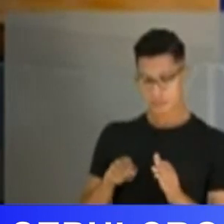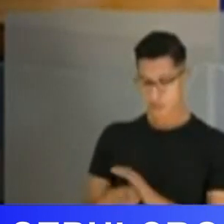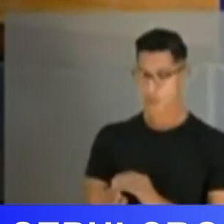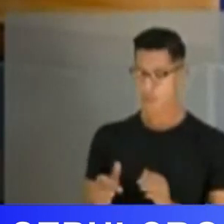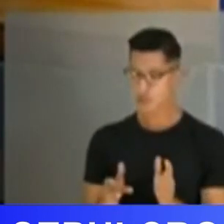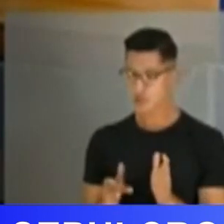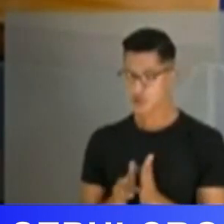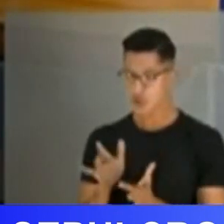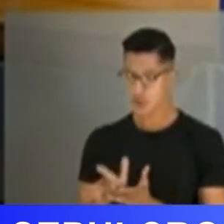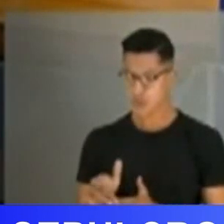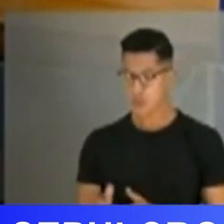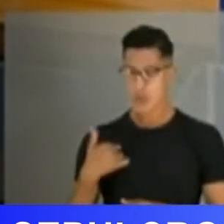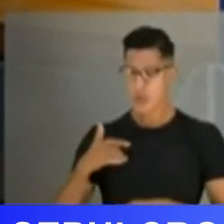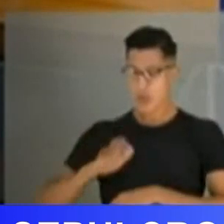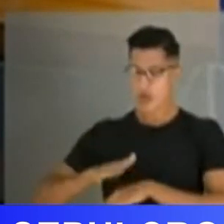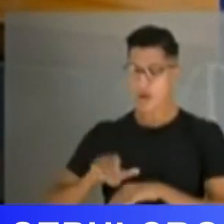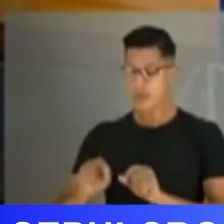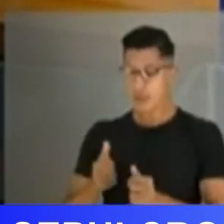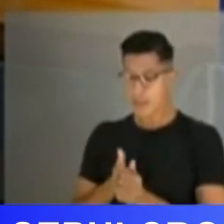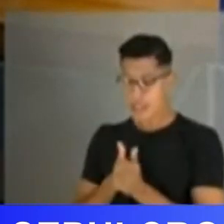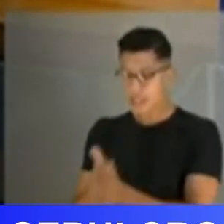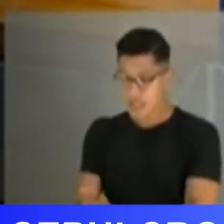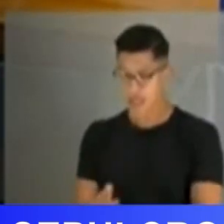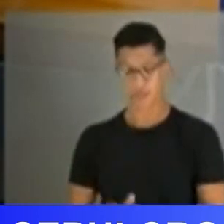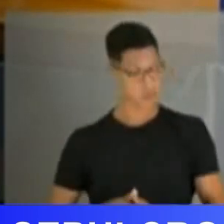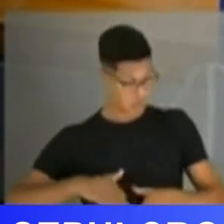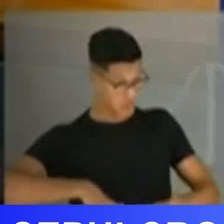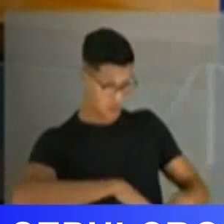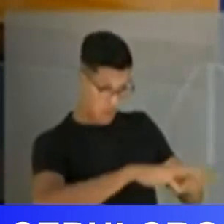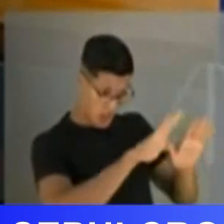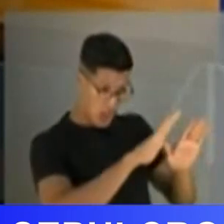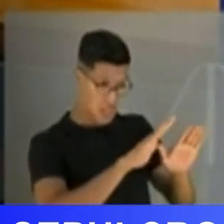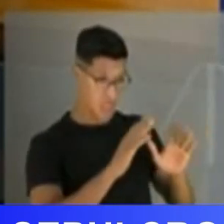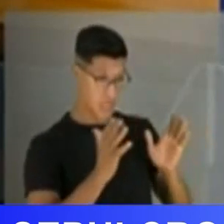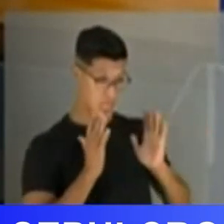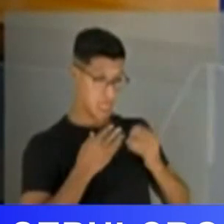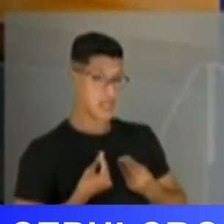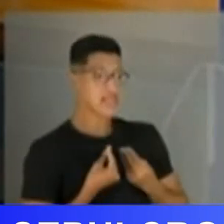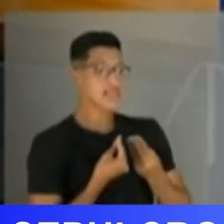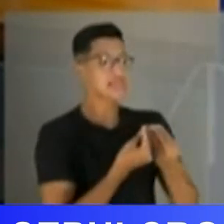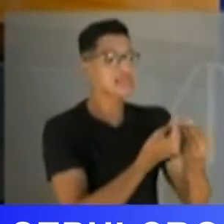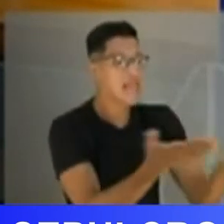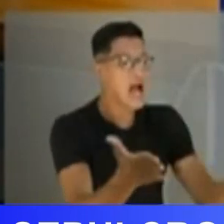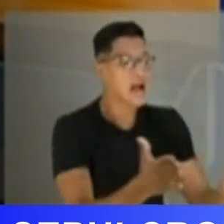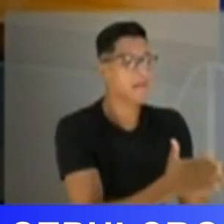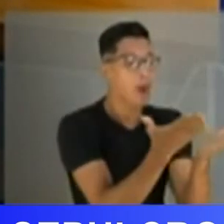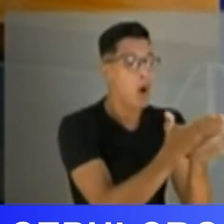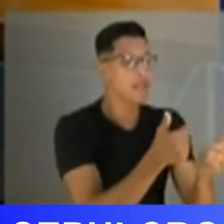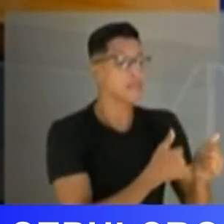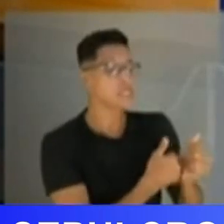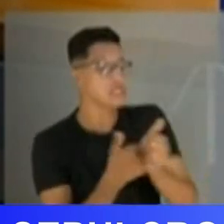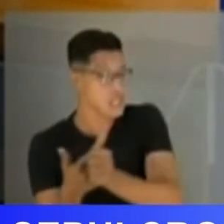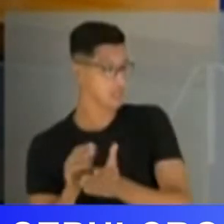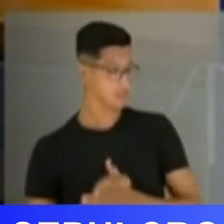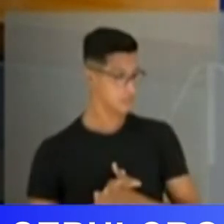ele o que ele deveria fazer para segui-lo. Ele diz, olha, vai, entrega os teus bens aos pobres e siga-me.